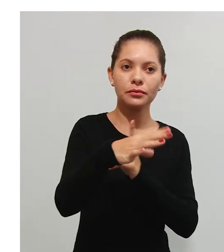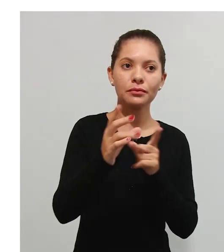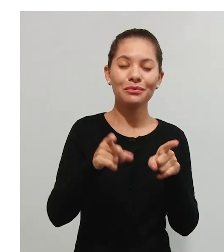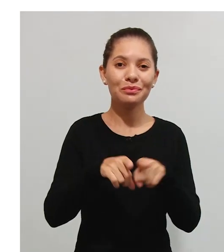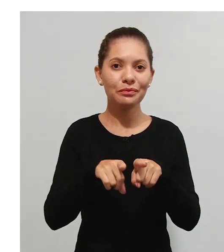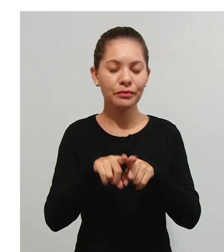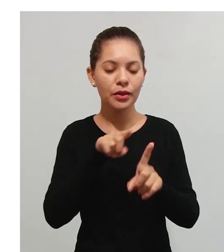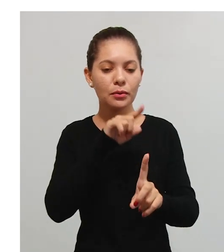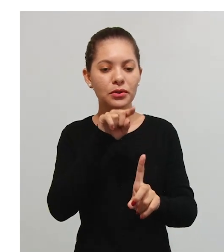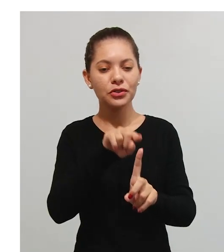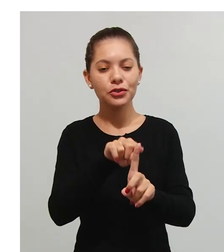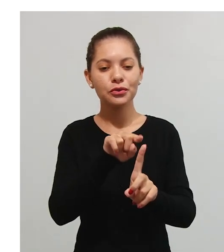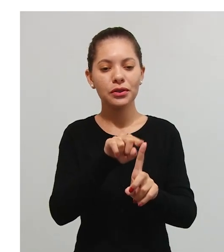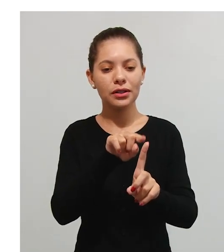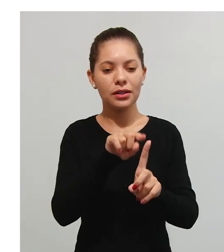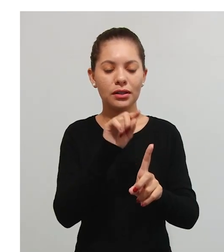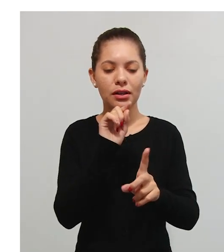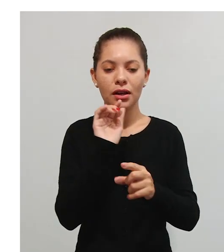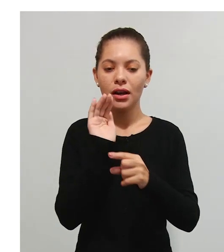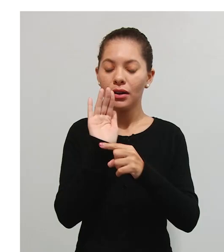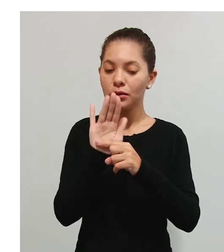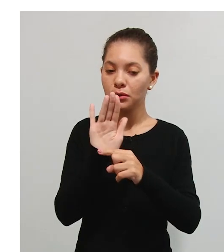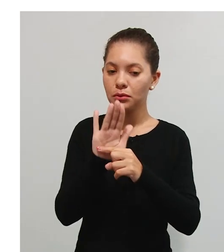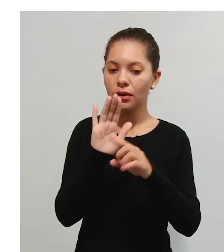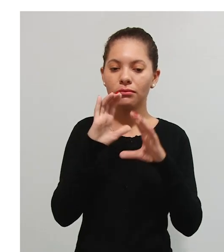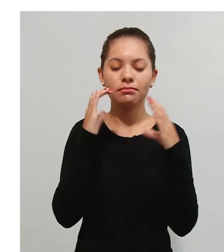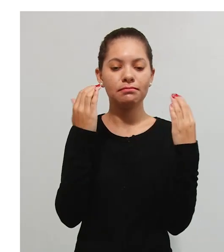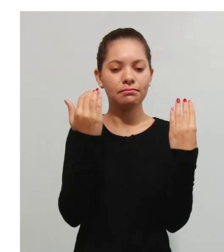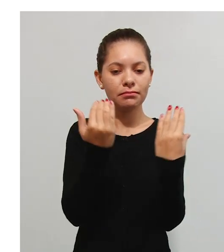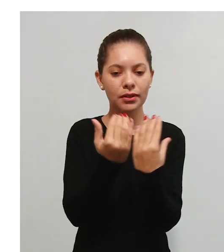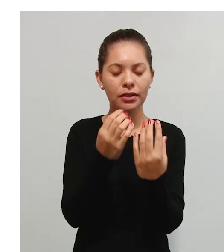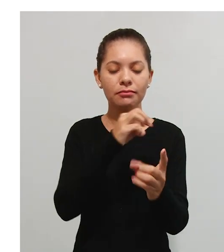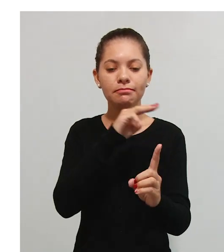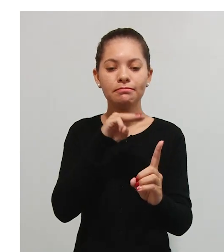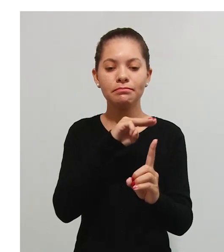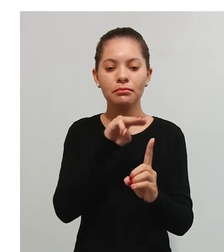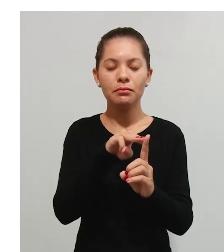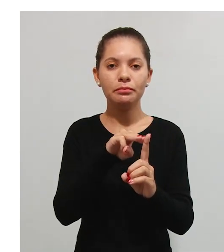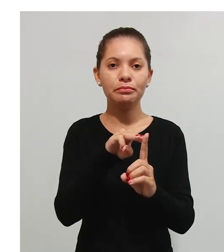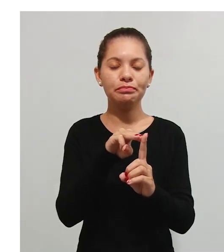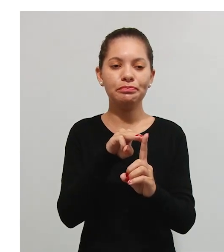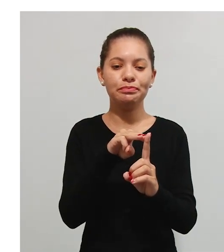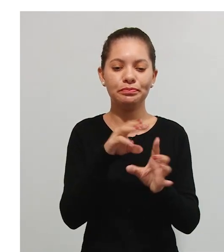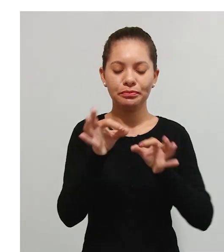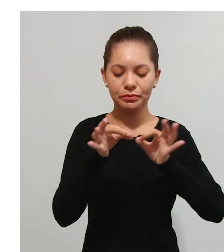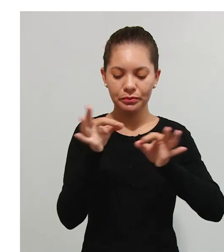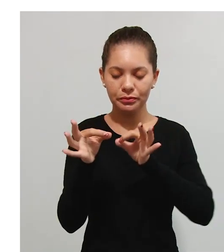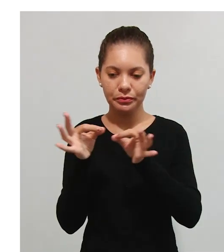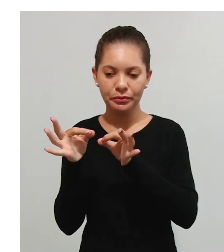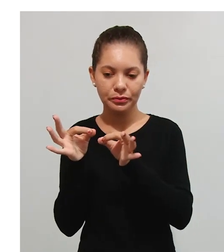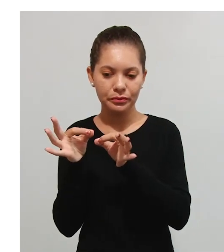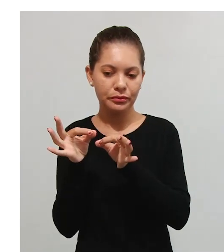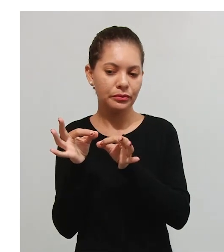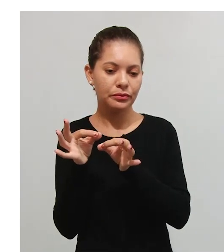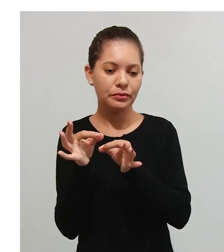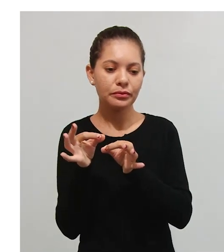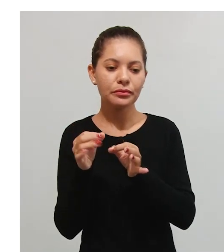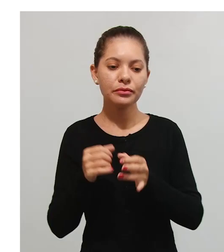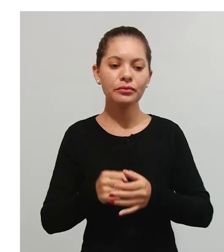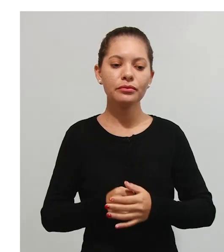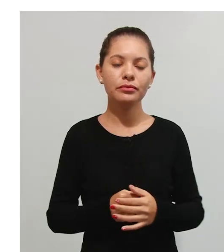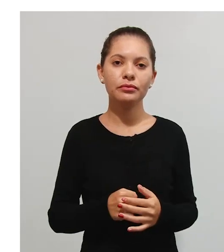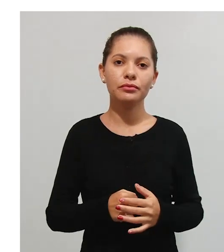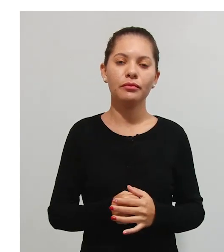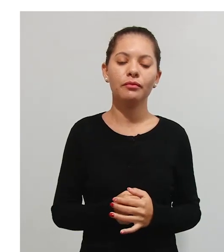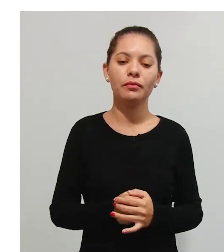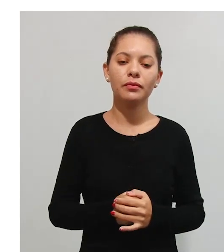mercado ela vai também ter como objetivo atender a comunidade conforme a sua missão, conforme aquilo que ela definiu na sua missão.